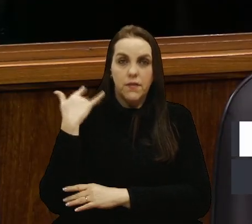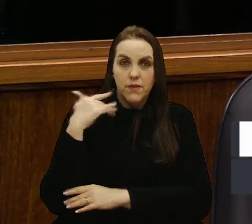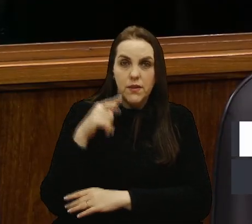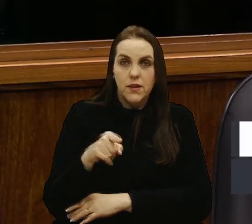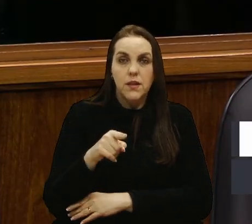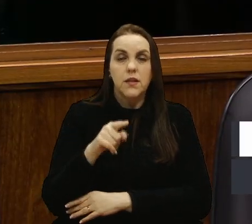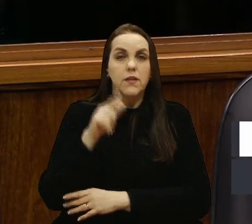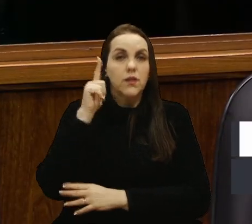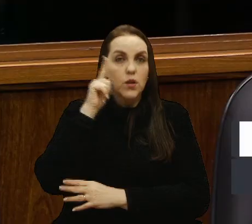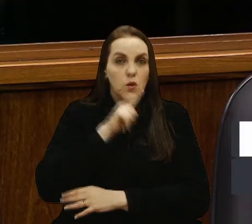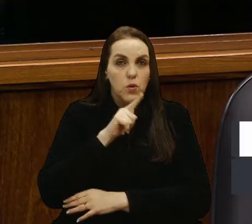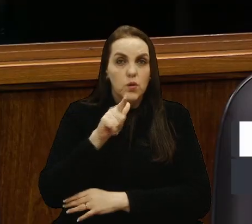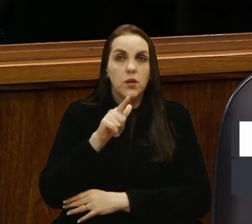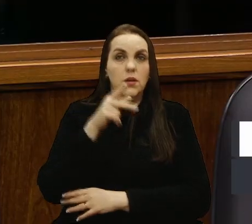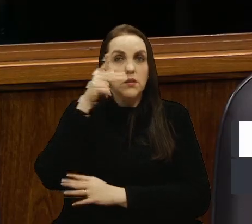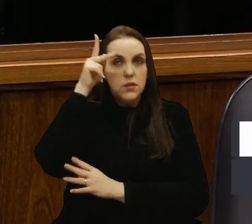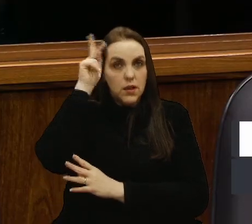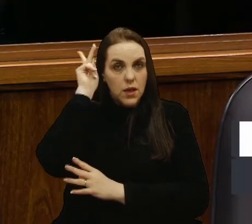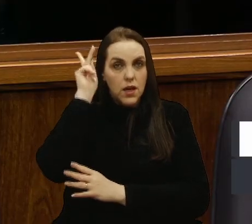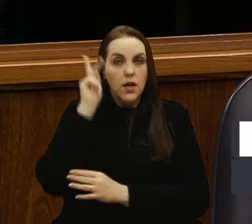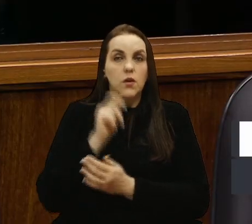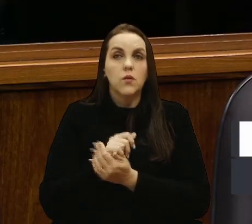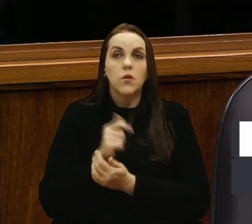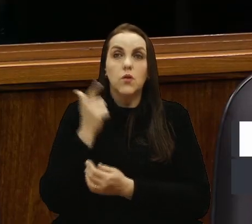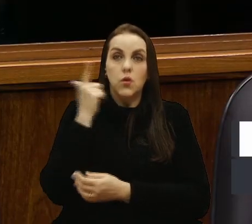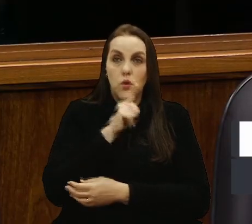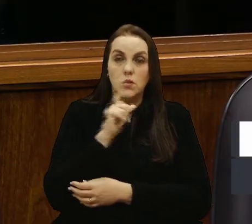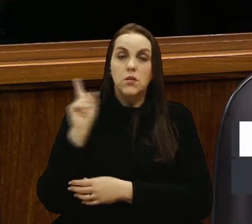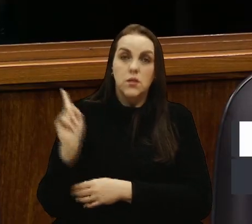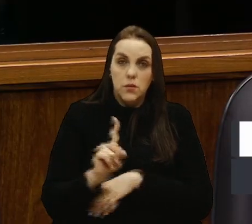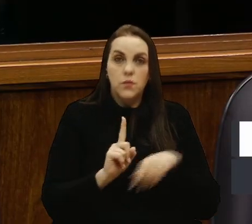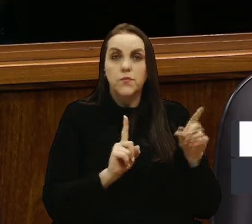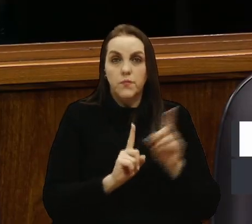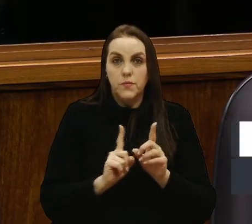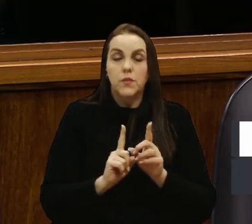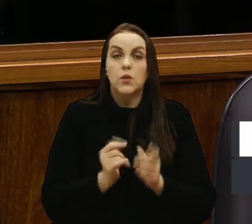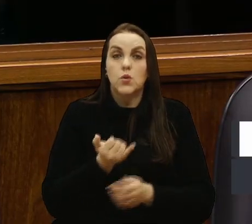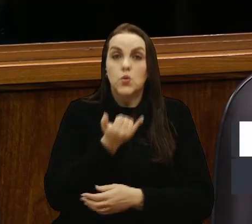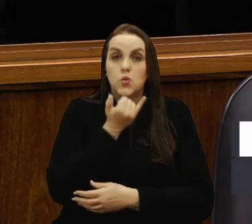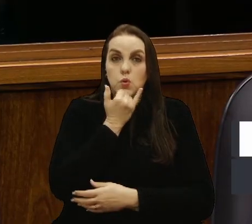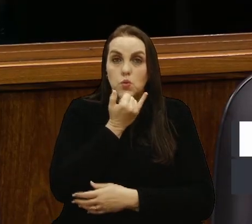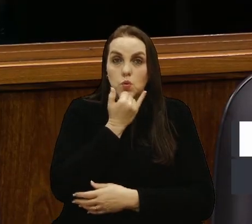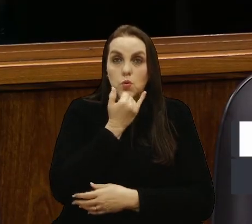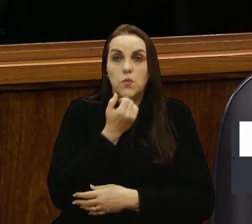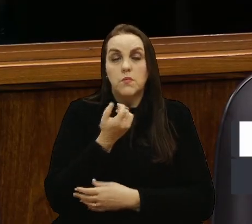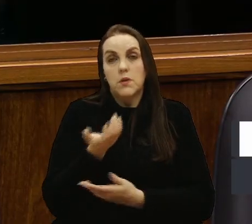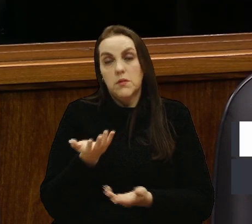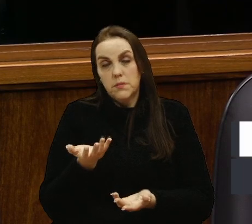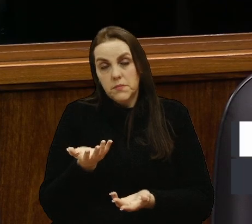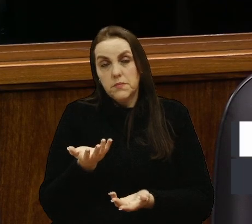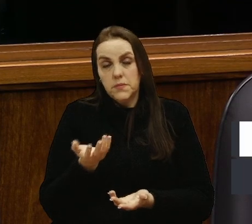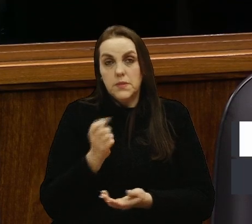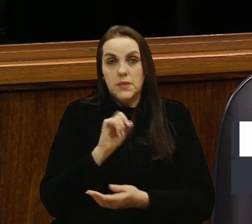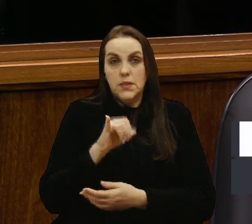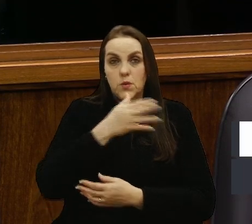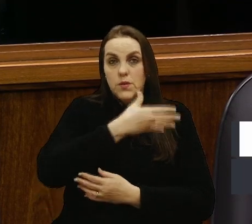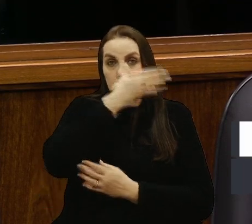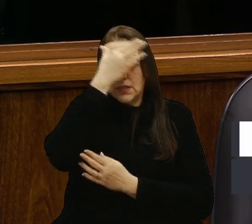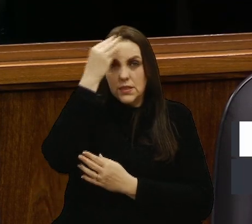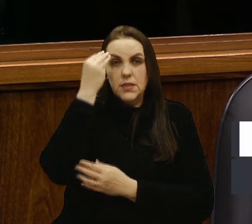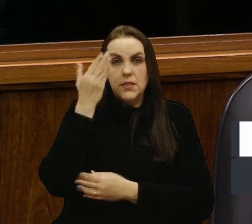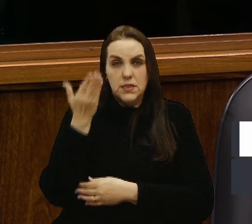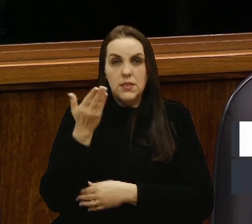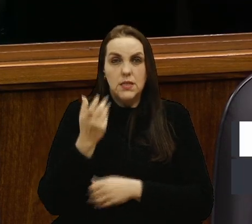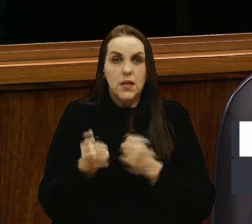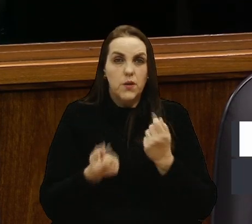vereador Lucas, vereador Iago, que conseguiram dar uma passada. Peço desculpas se esqueci de alguém,